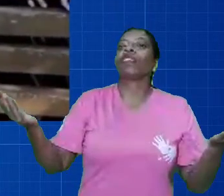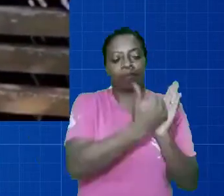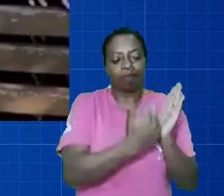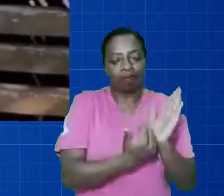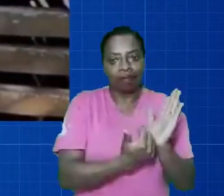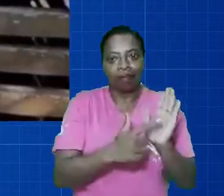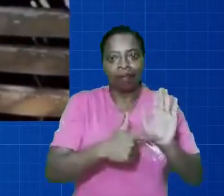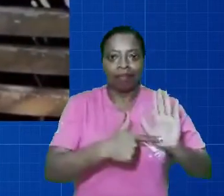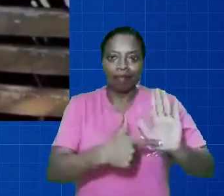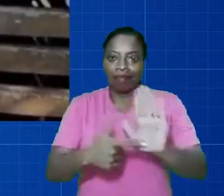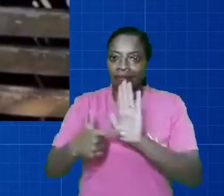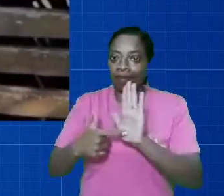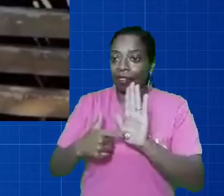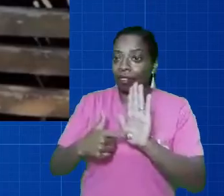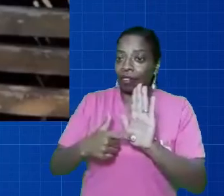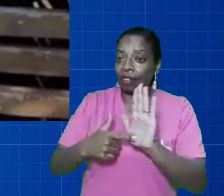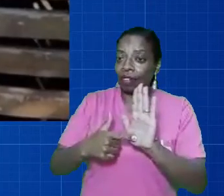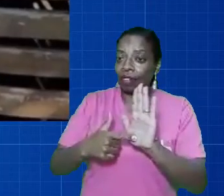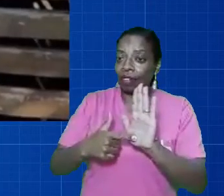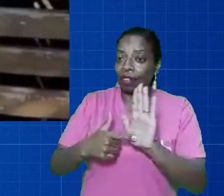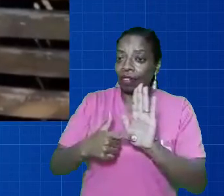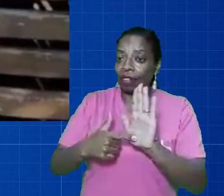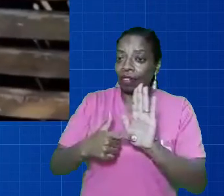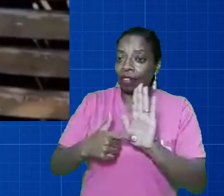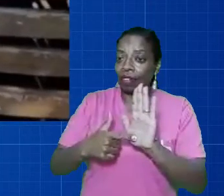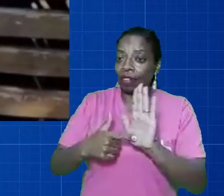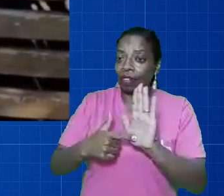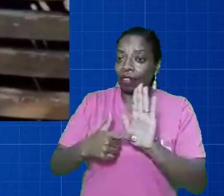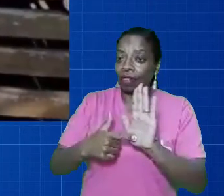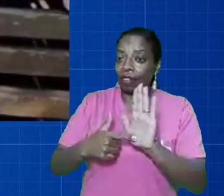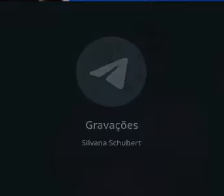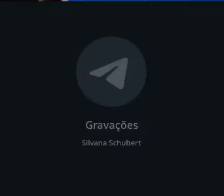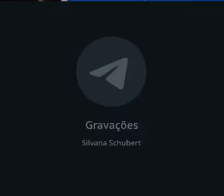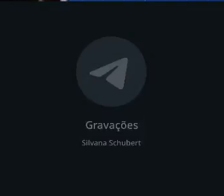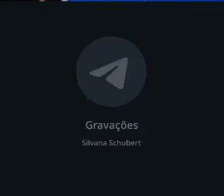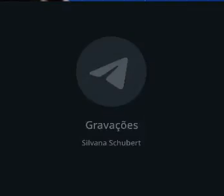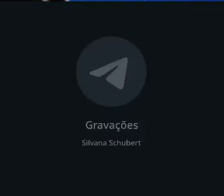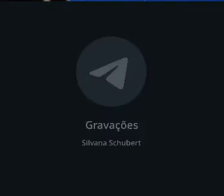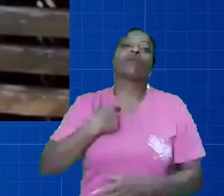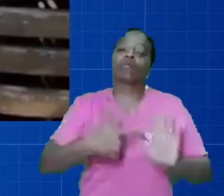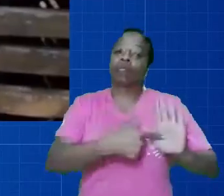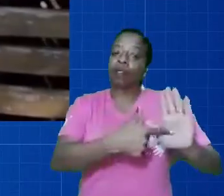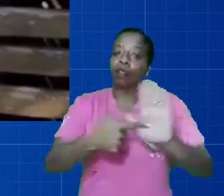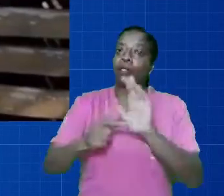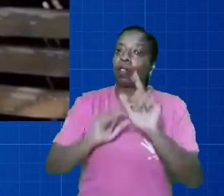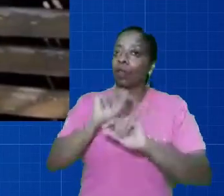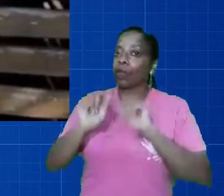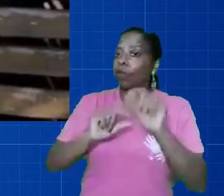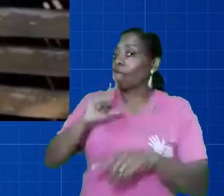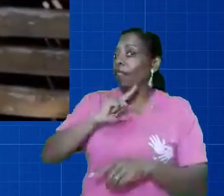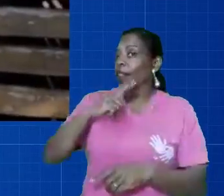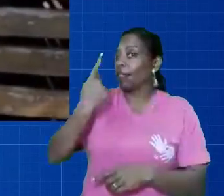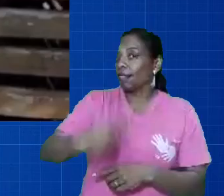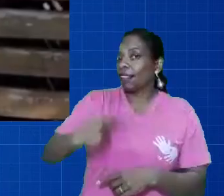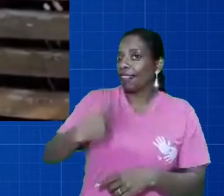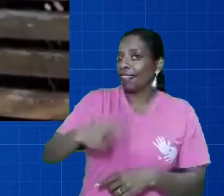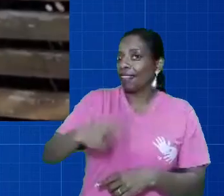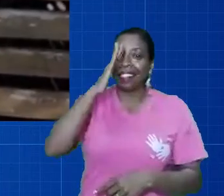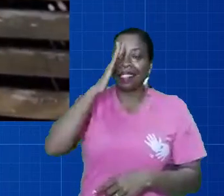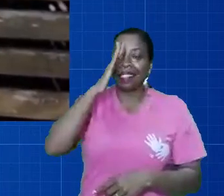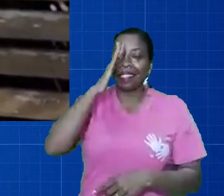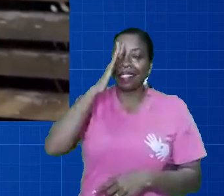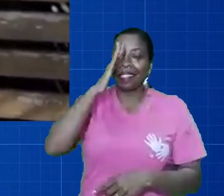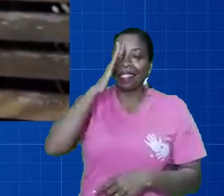aqui na nossa rede. Que temos pessoas maravilhosas que trabalham aqui, podem falar muito bem e com muita propriedade sobre